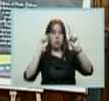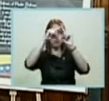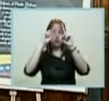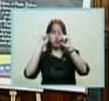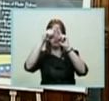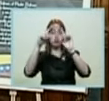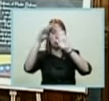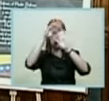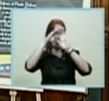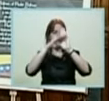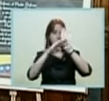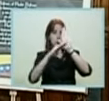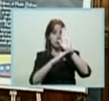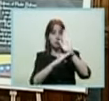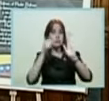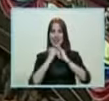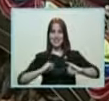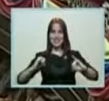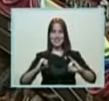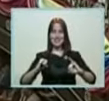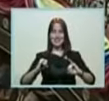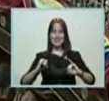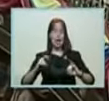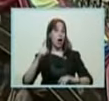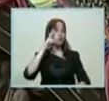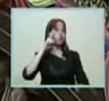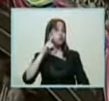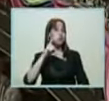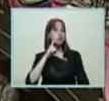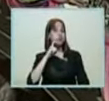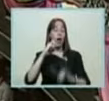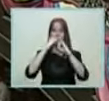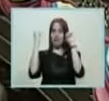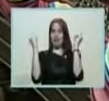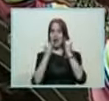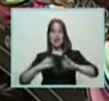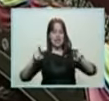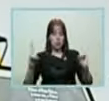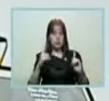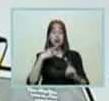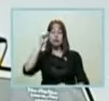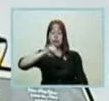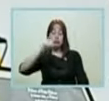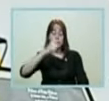A administração Trump disse recentemente que Nicolás Maduro era um ditador. Washington